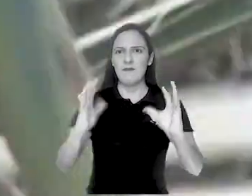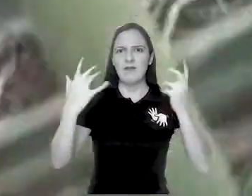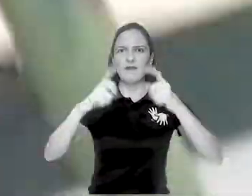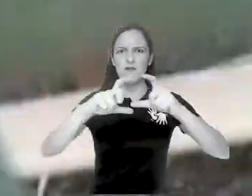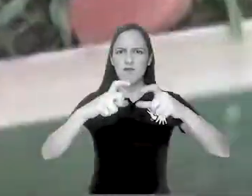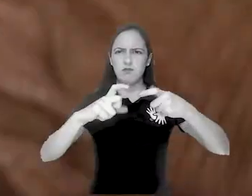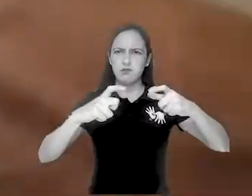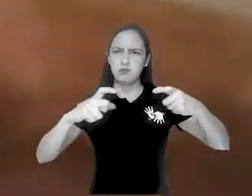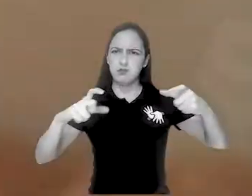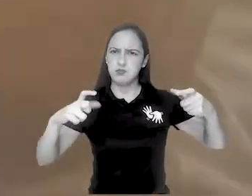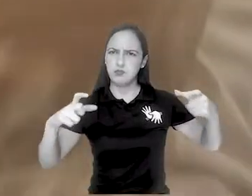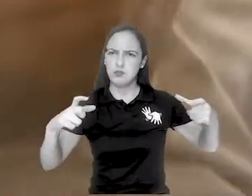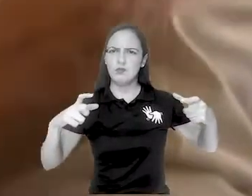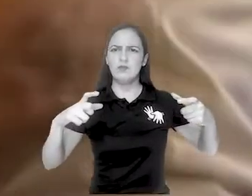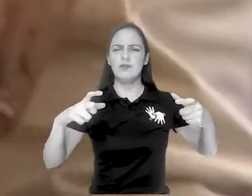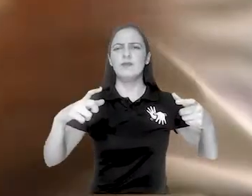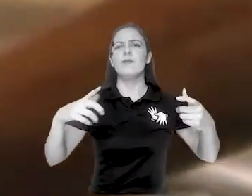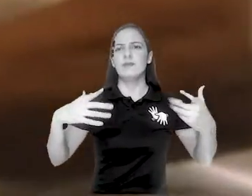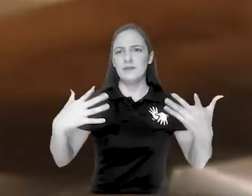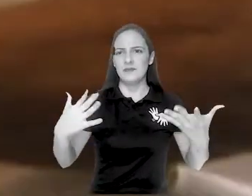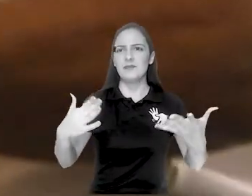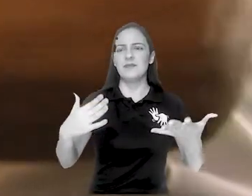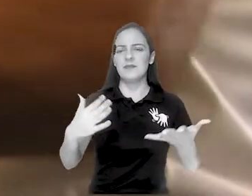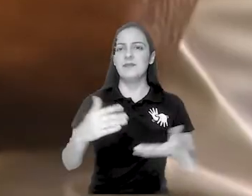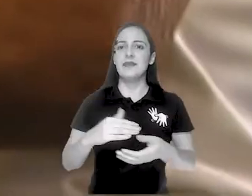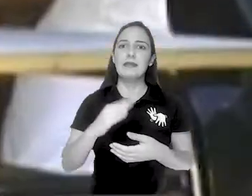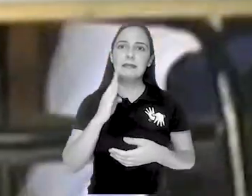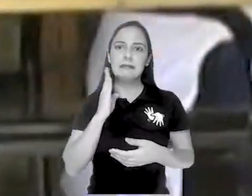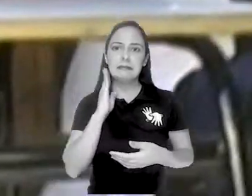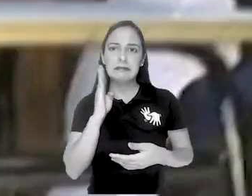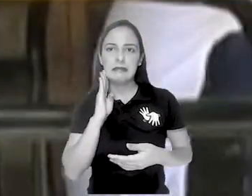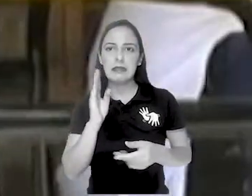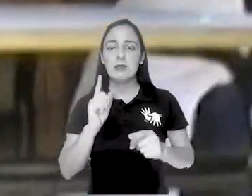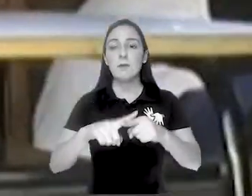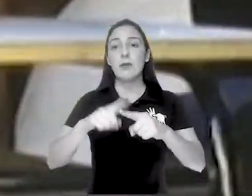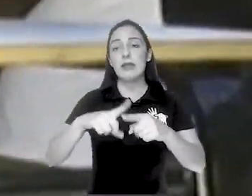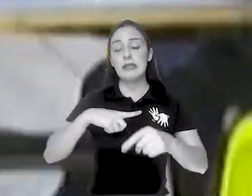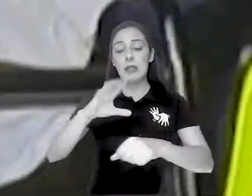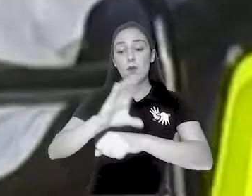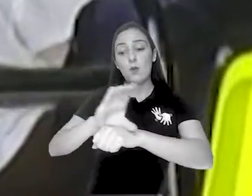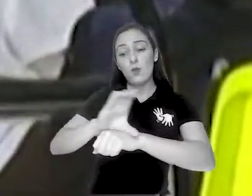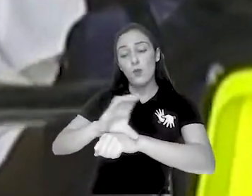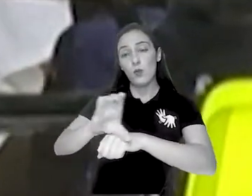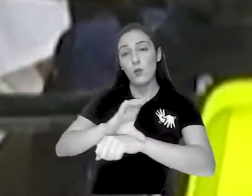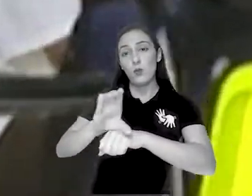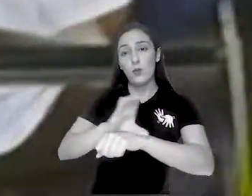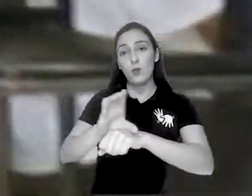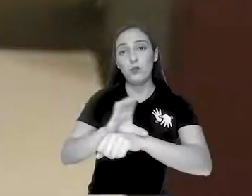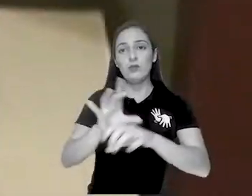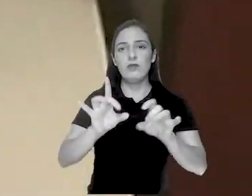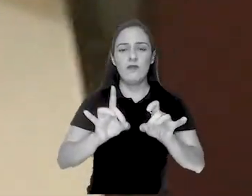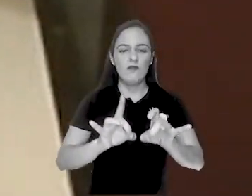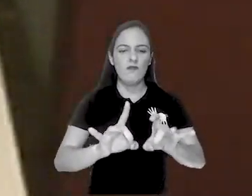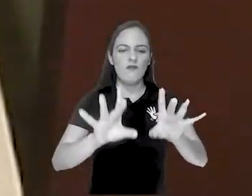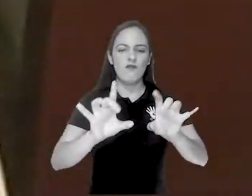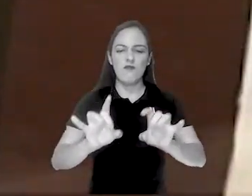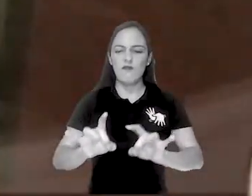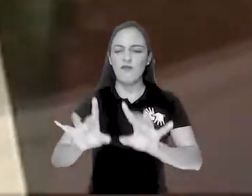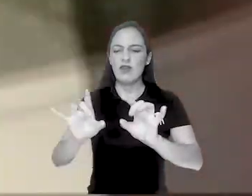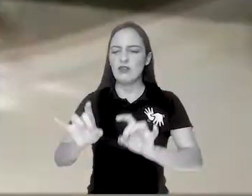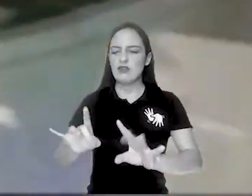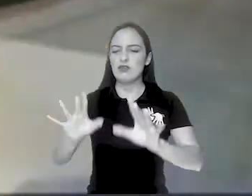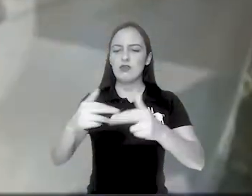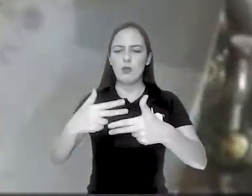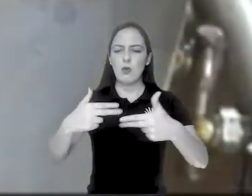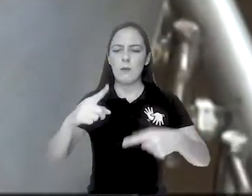se tomando um corpo legal, que tem oficinas, tem vendas de